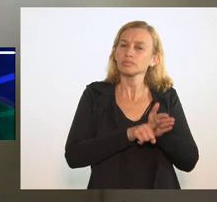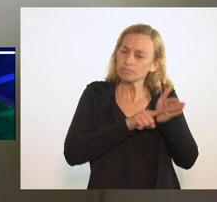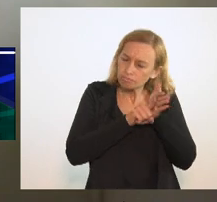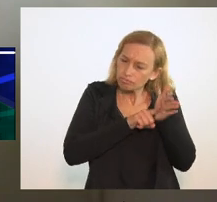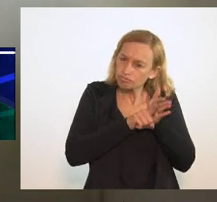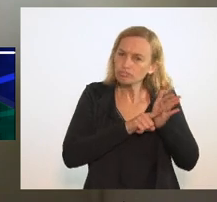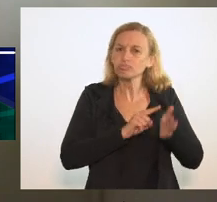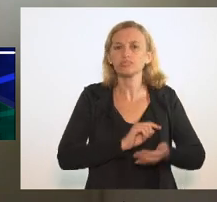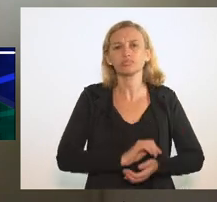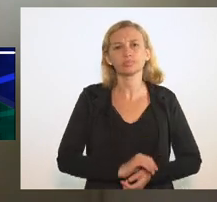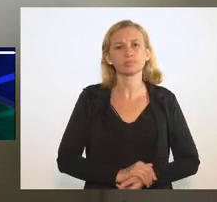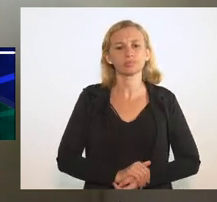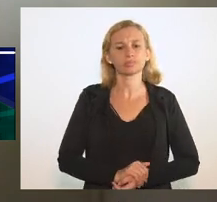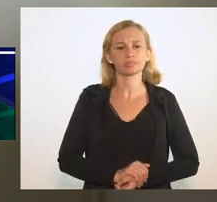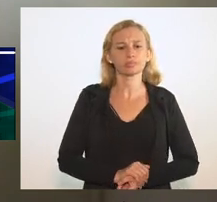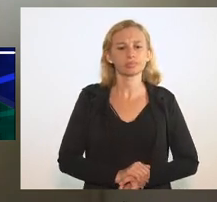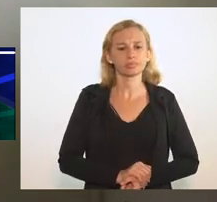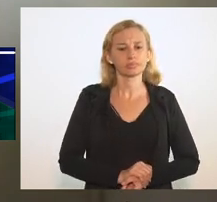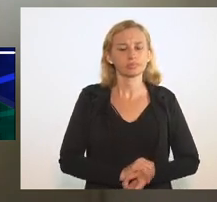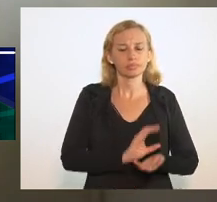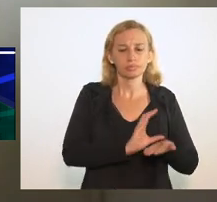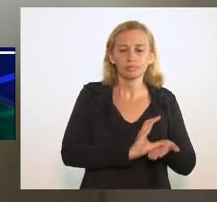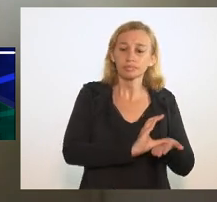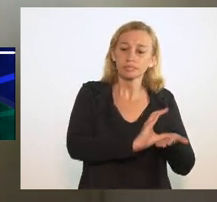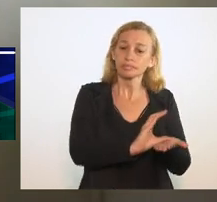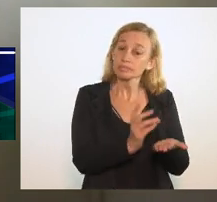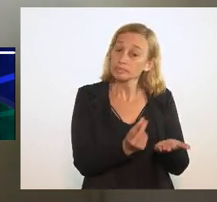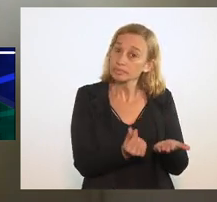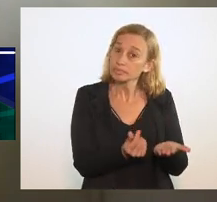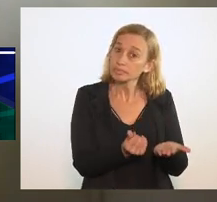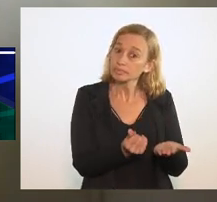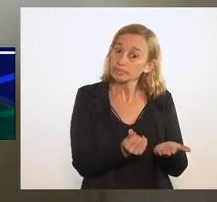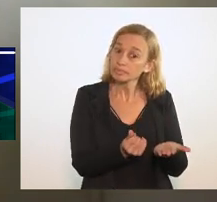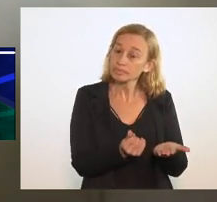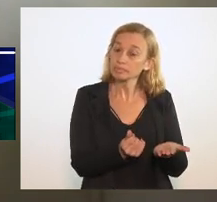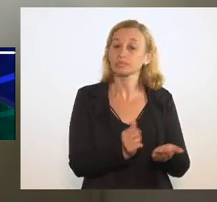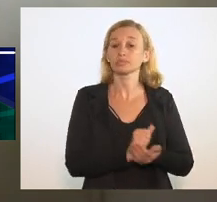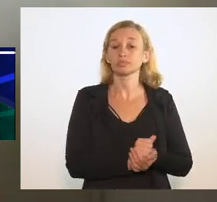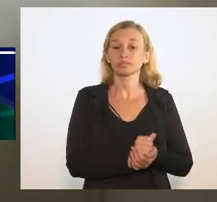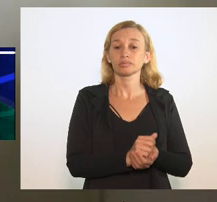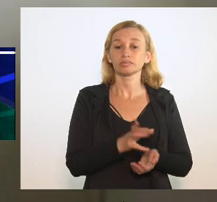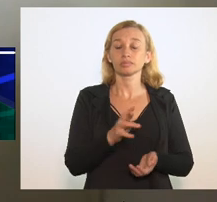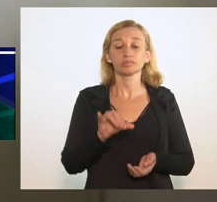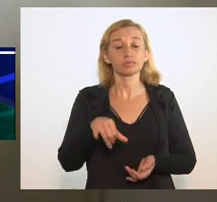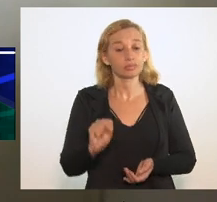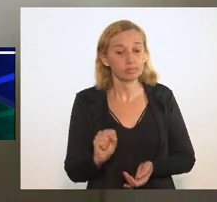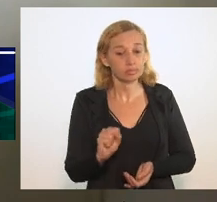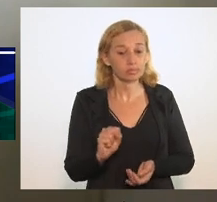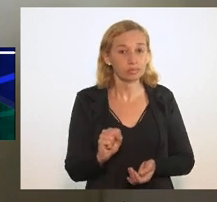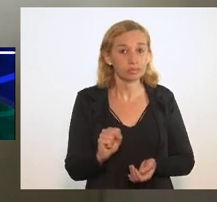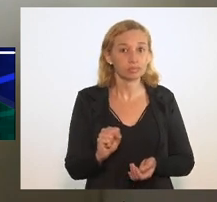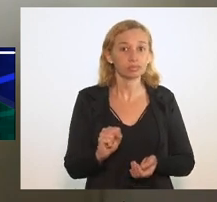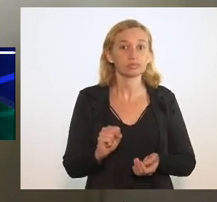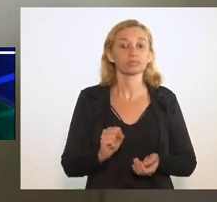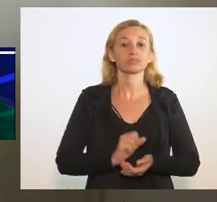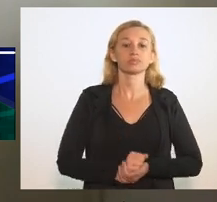investigar os repasses de royalties e participações